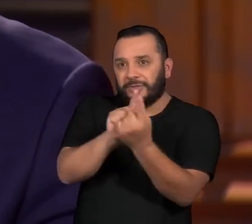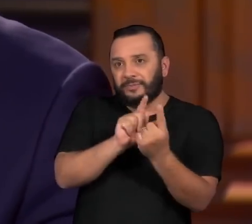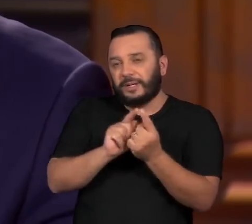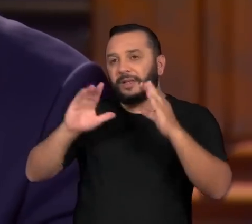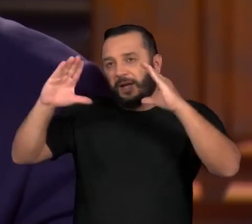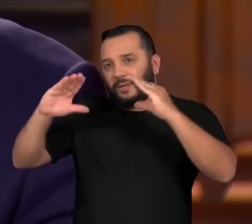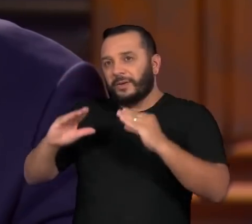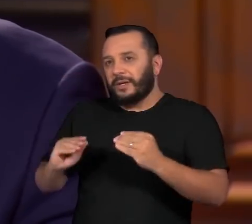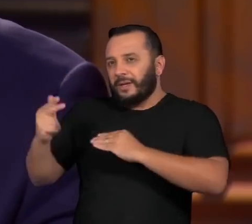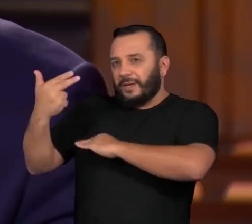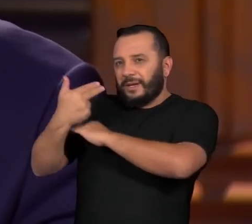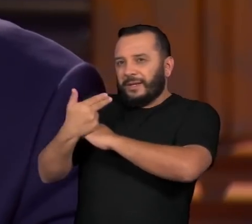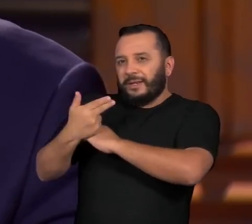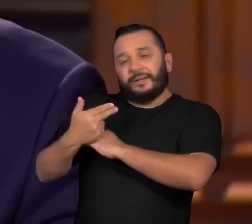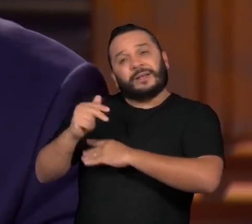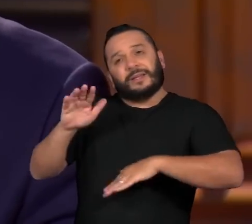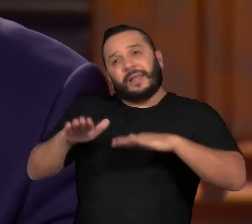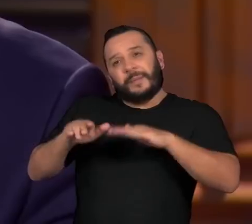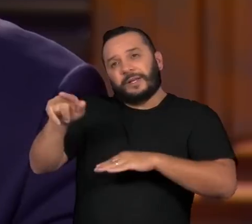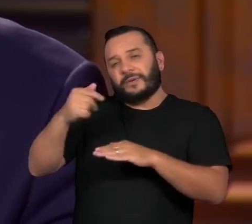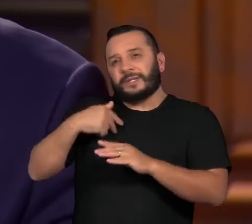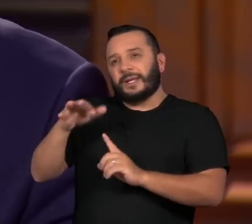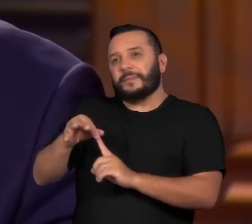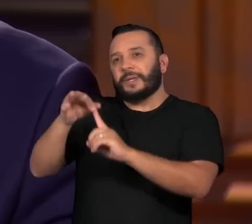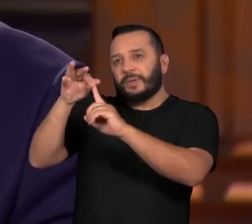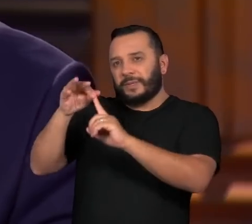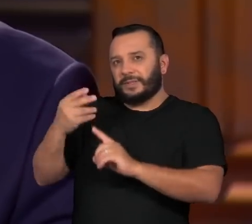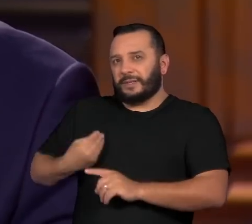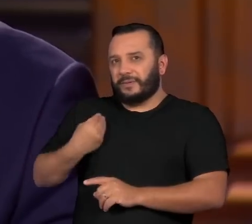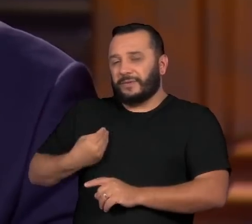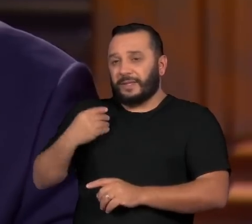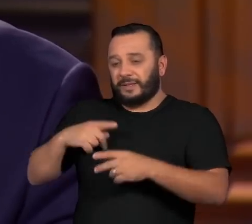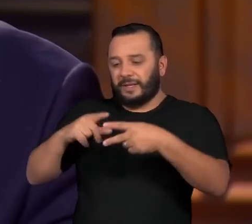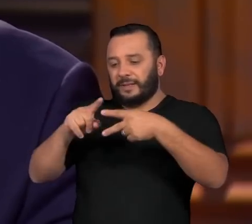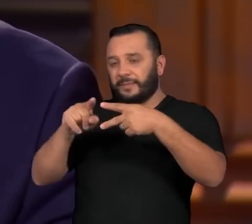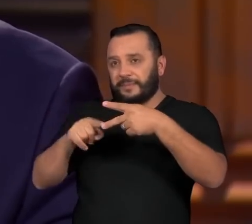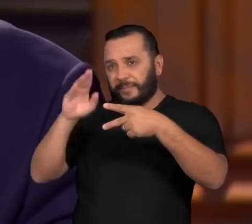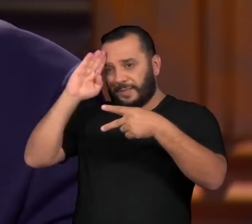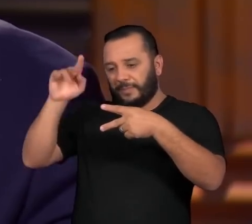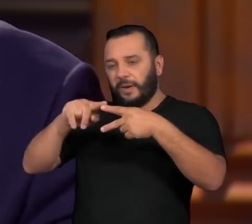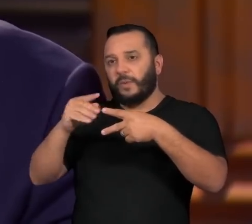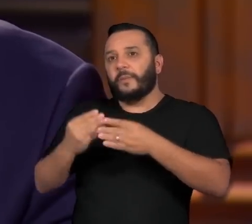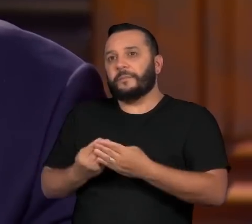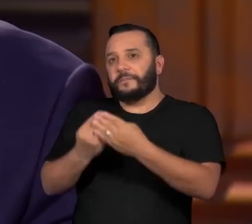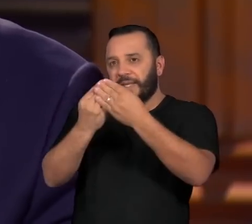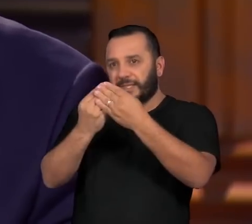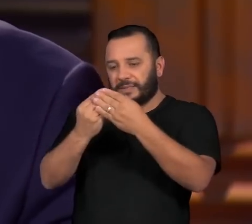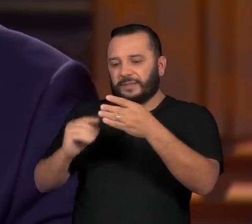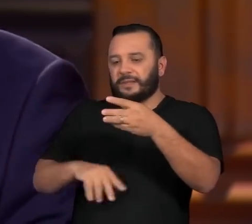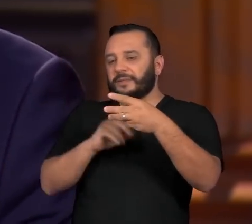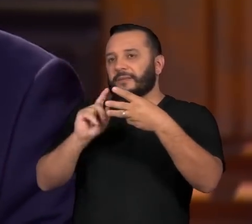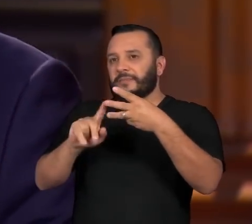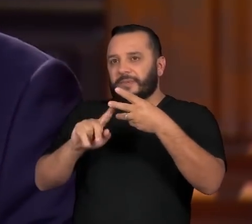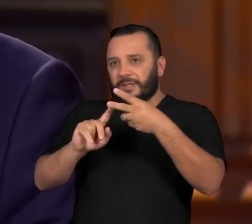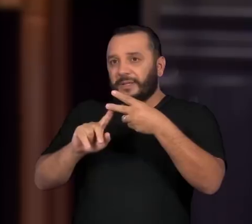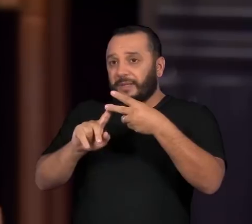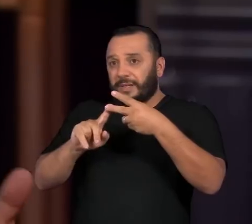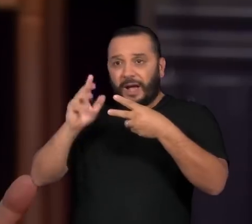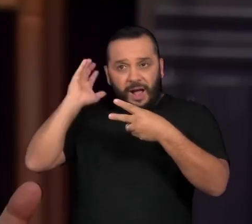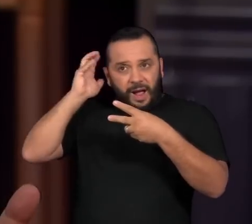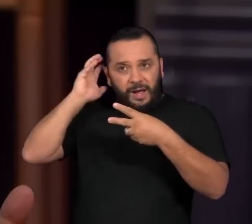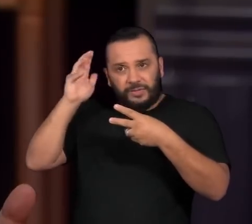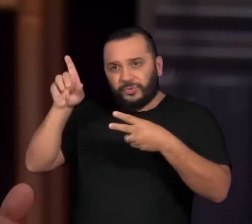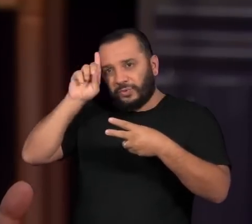depende daquilo que você prioriza na vida. E duas coisas que eu priorizo é a missa diária e o programa de rádio diário.